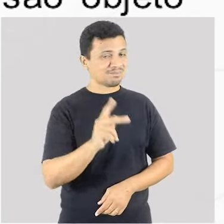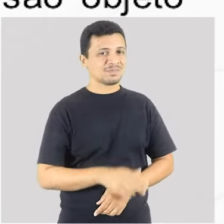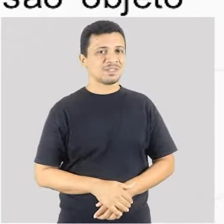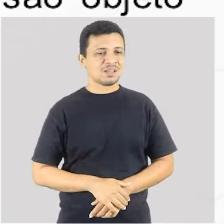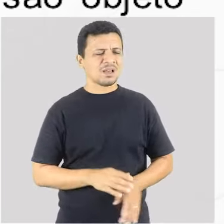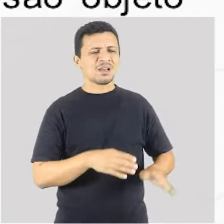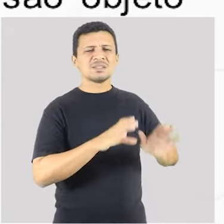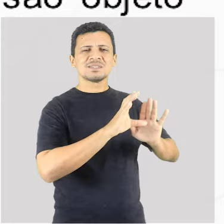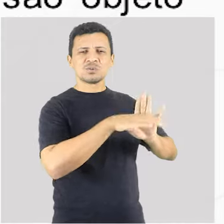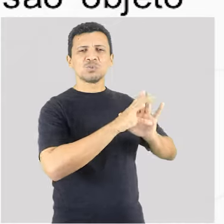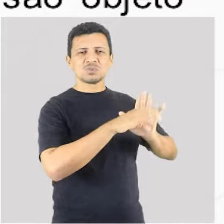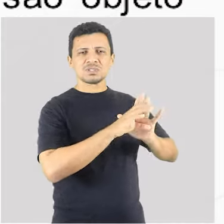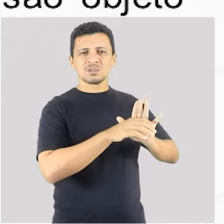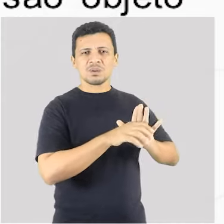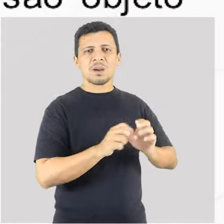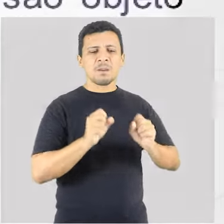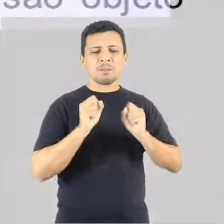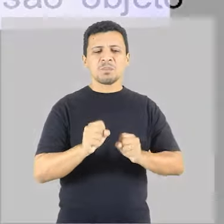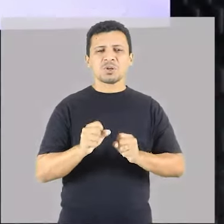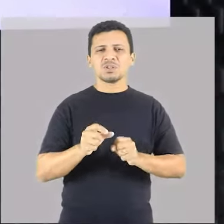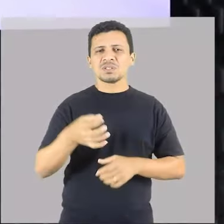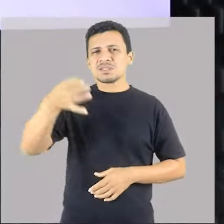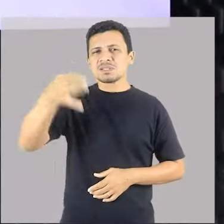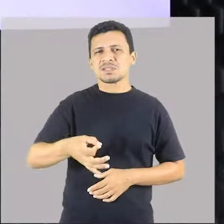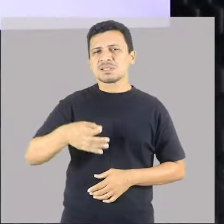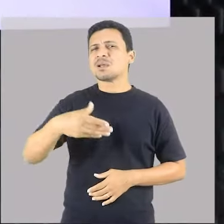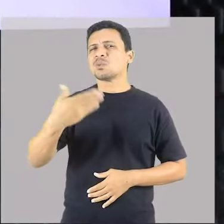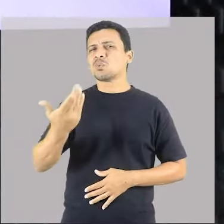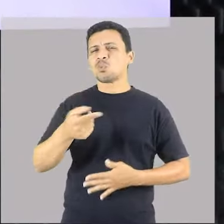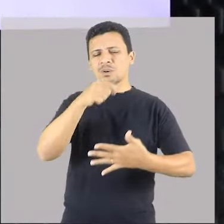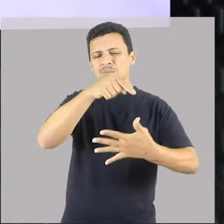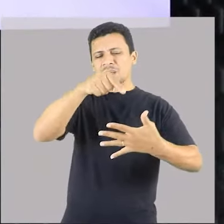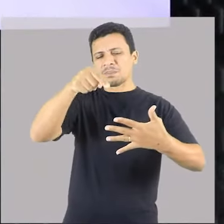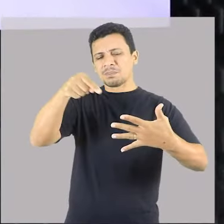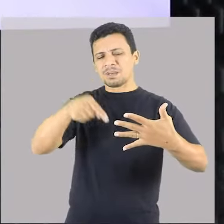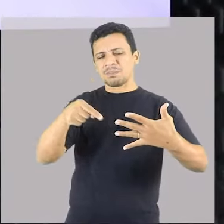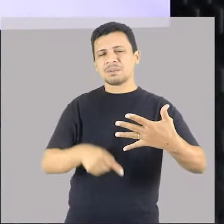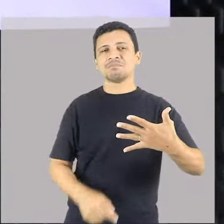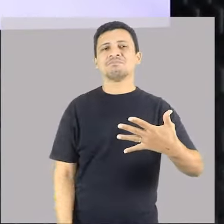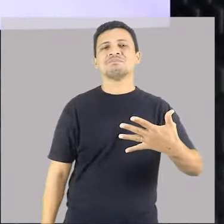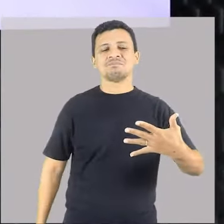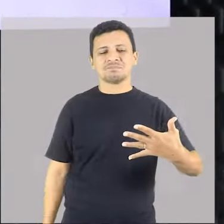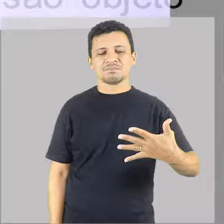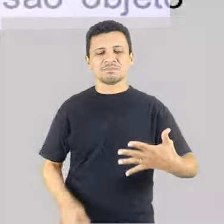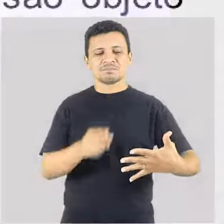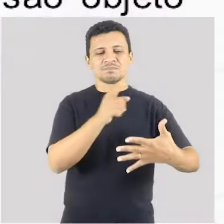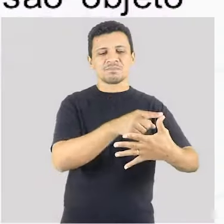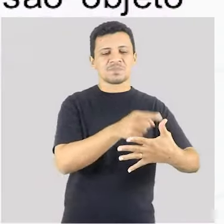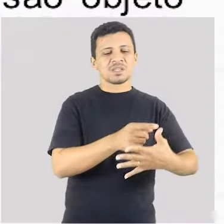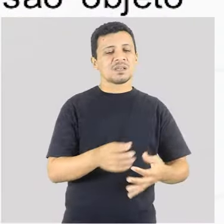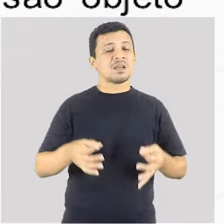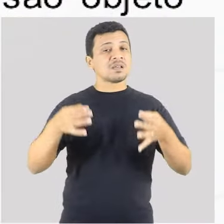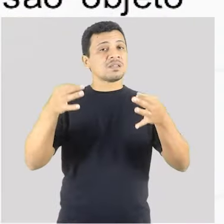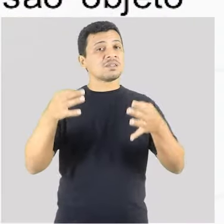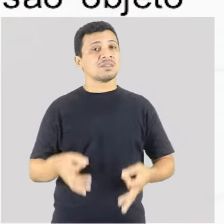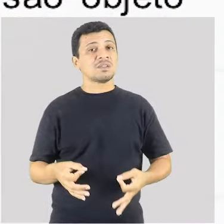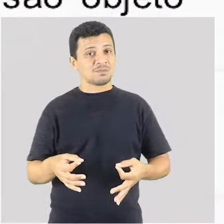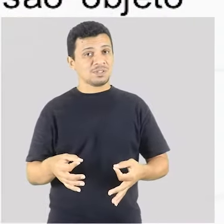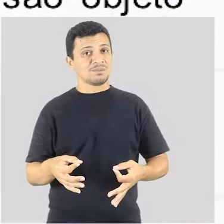conceito podemos afirmar corretamente que nativos aí estudante tá letra A o